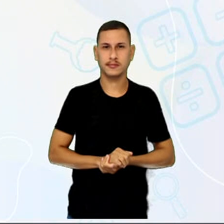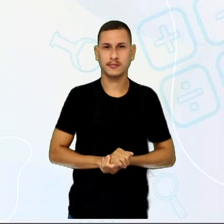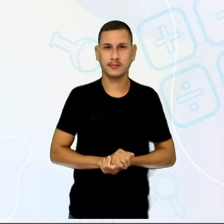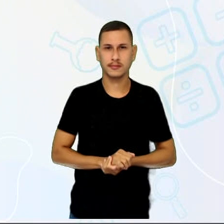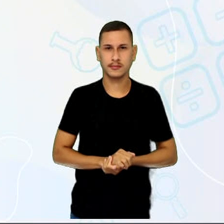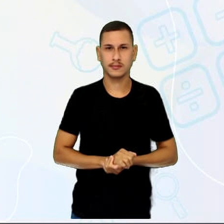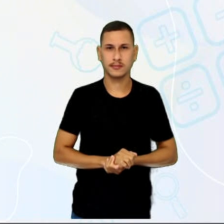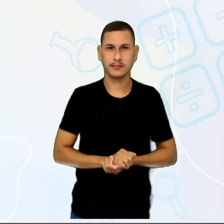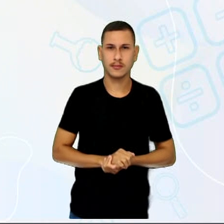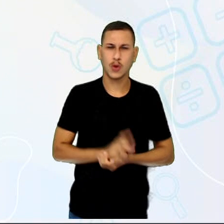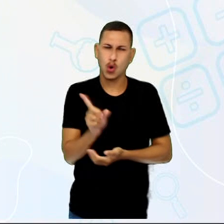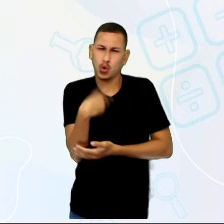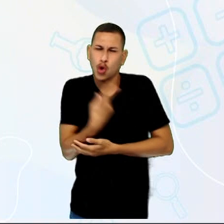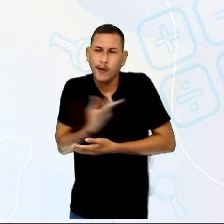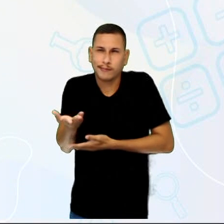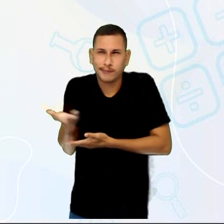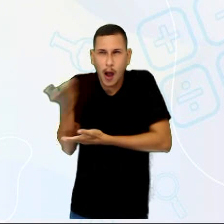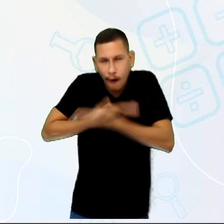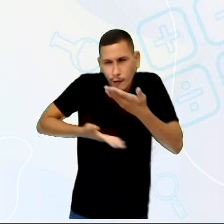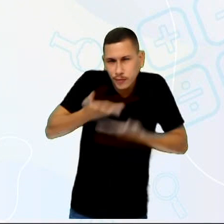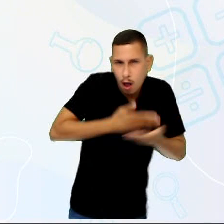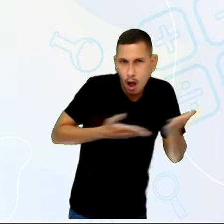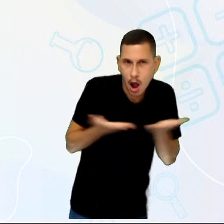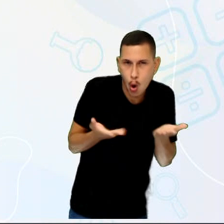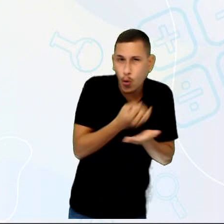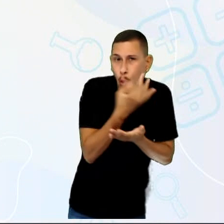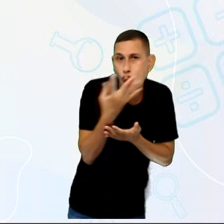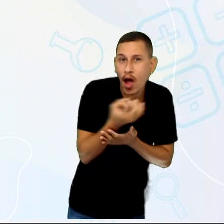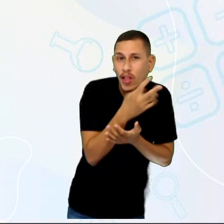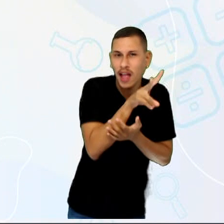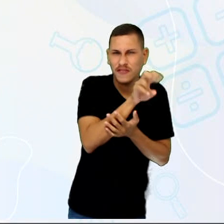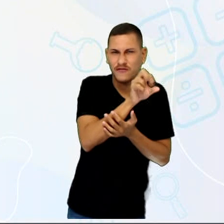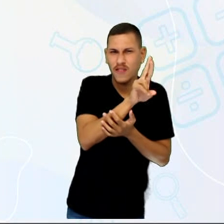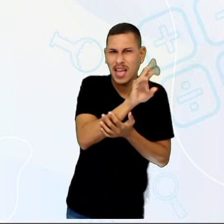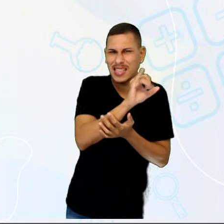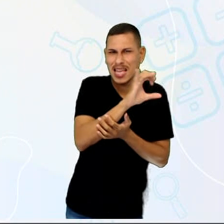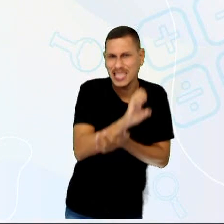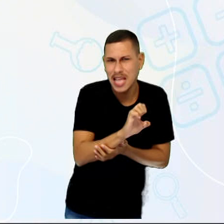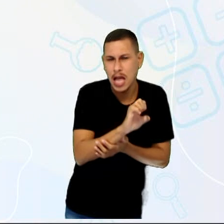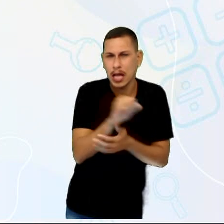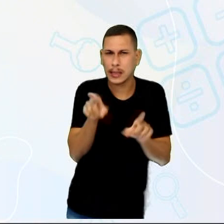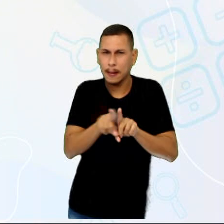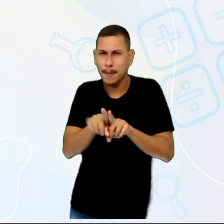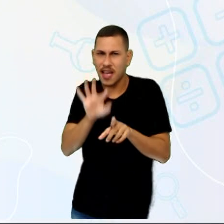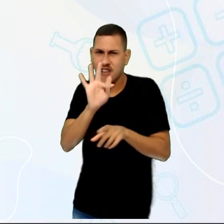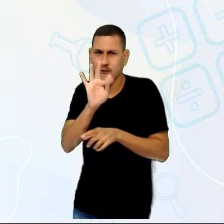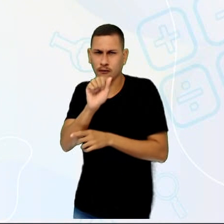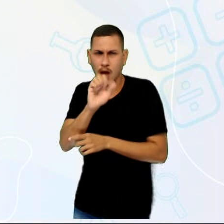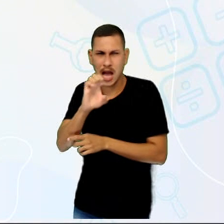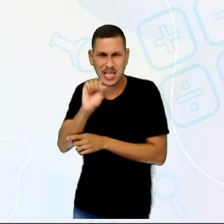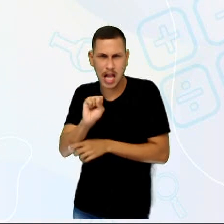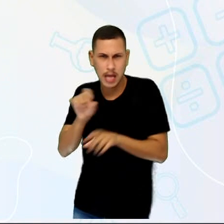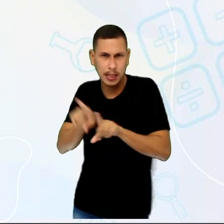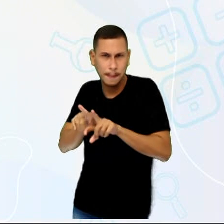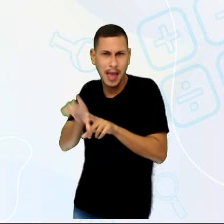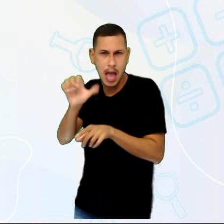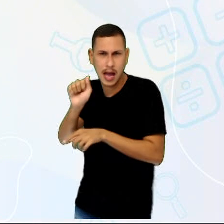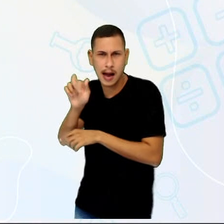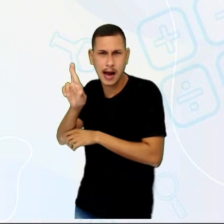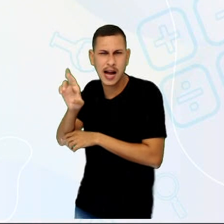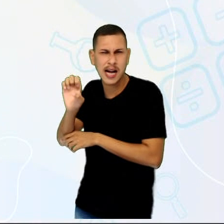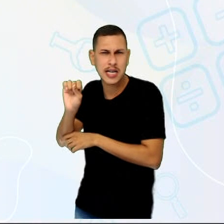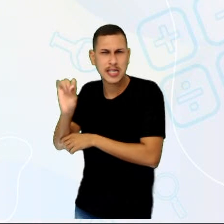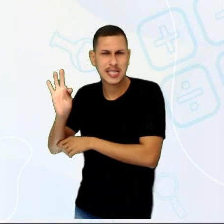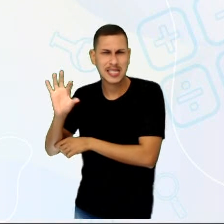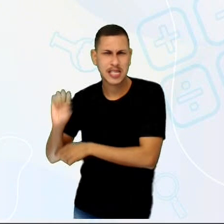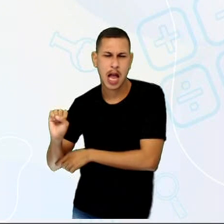E aí, gente, a gente vai relacionar a quantidade de vértices, de faces e de arestas com os lados dessa base. A